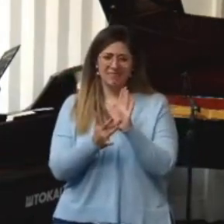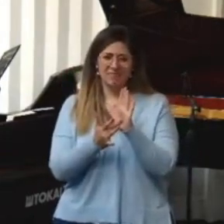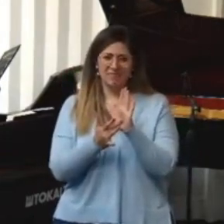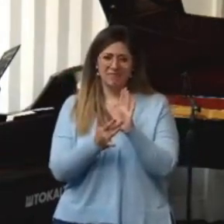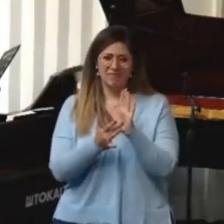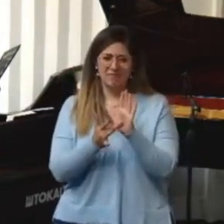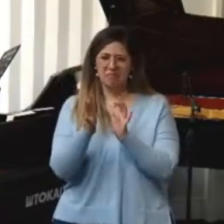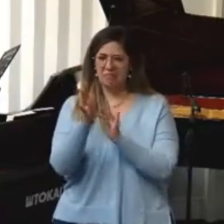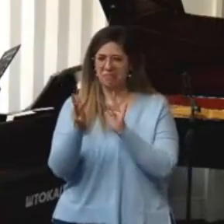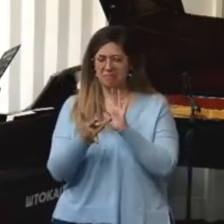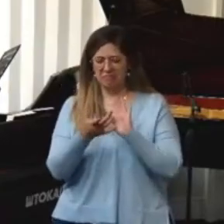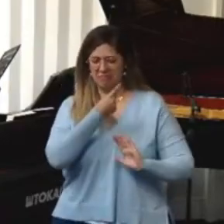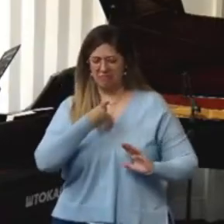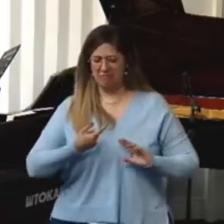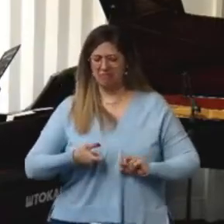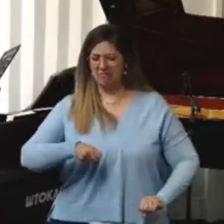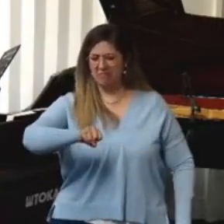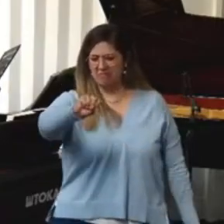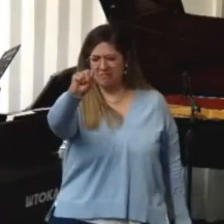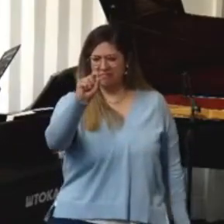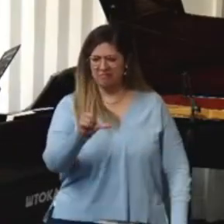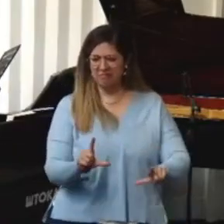Jesus não é um herói de filmes.